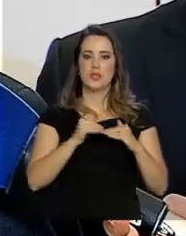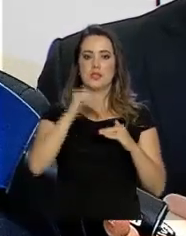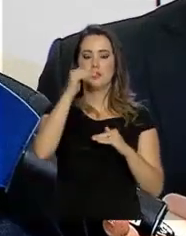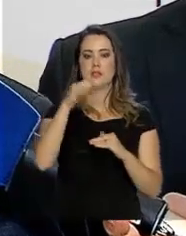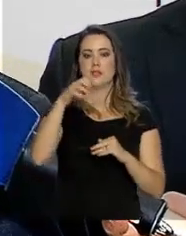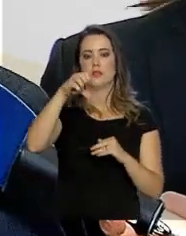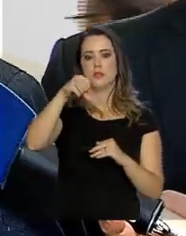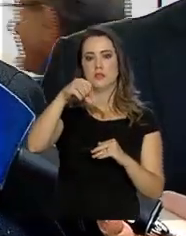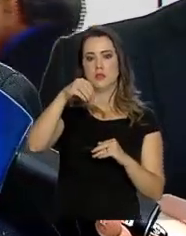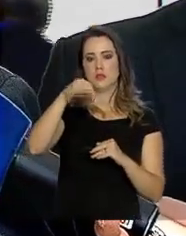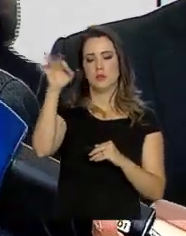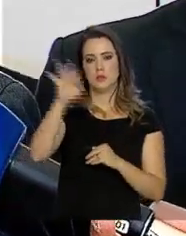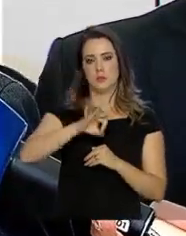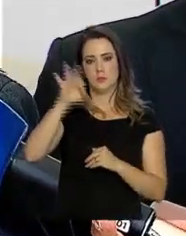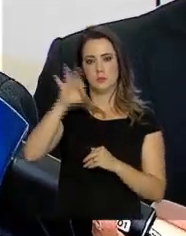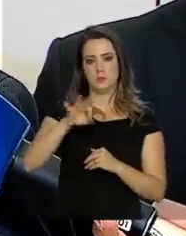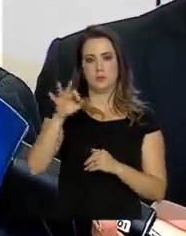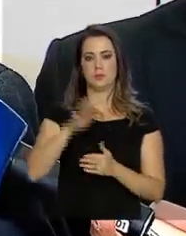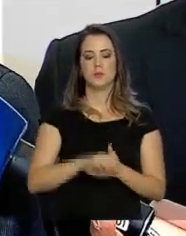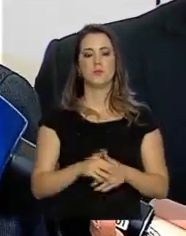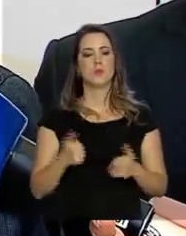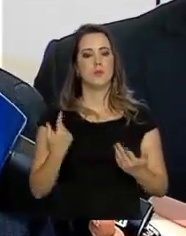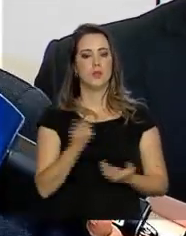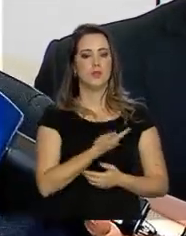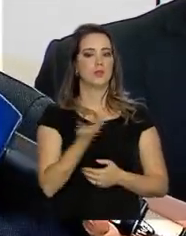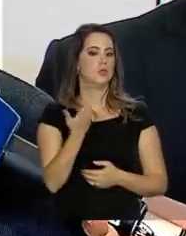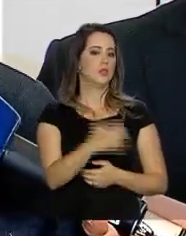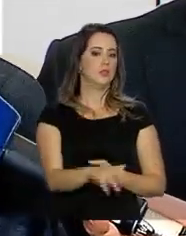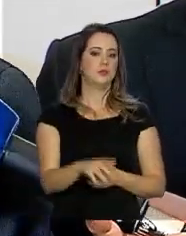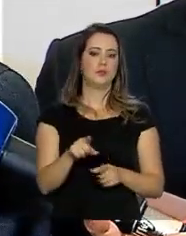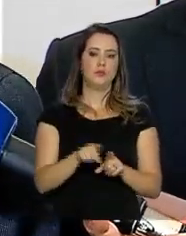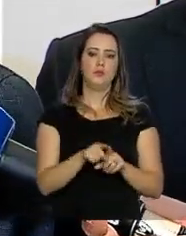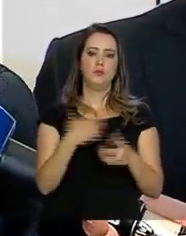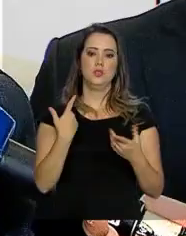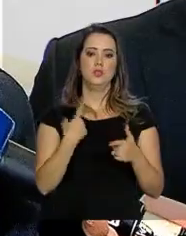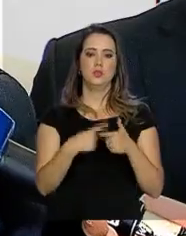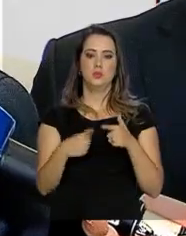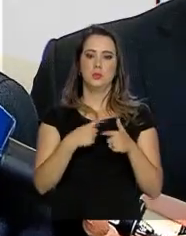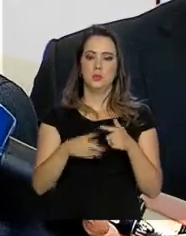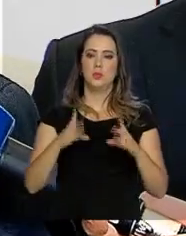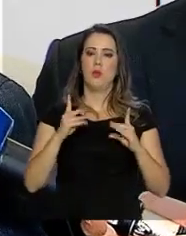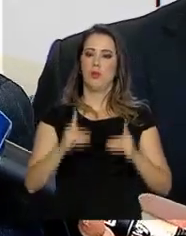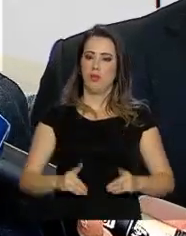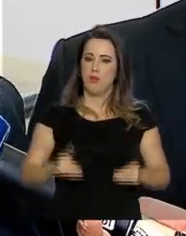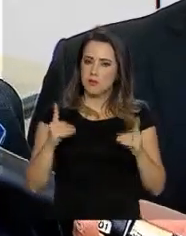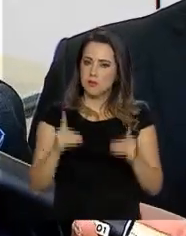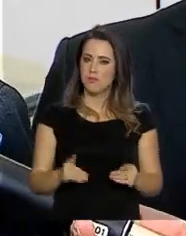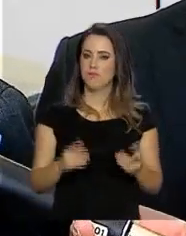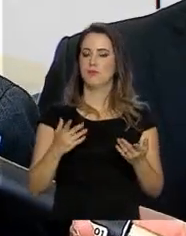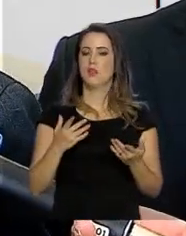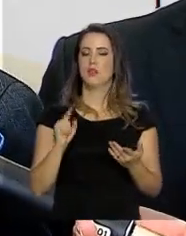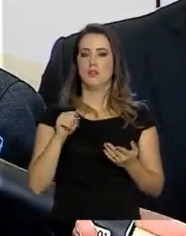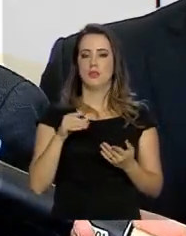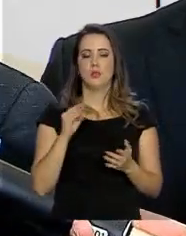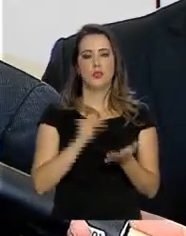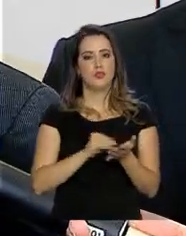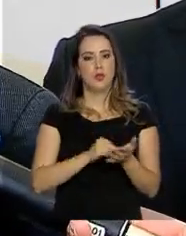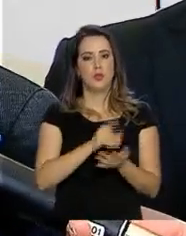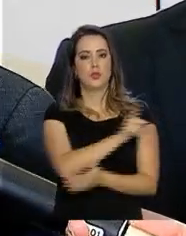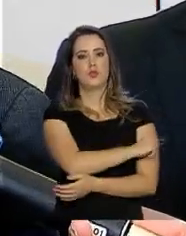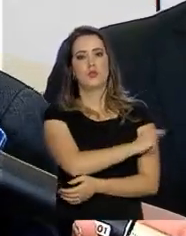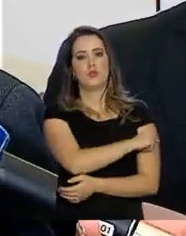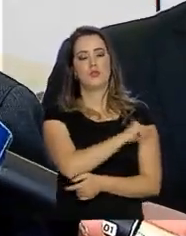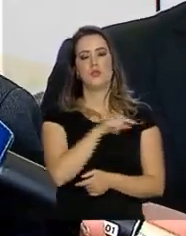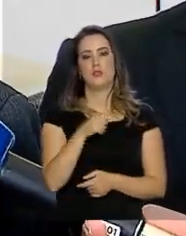90% das nossas crianças nós não queremos sequelas nas nossas crianças por falta de vacinação são